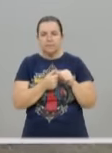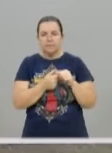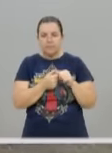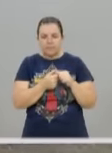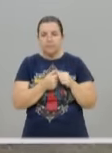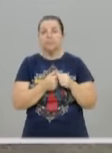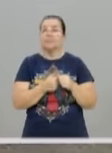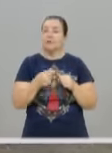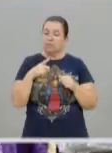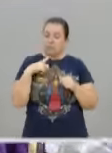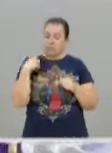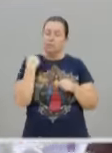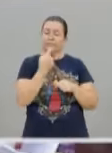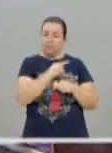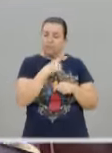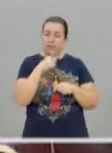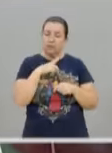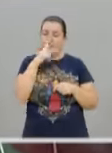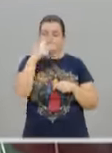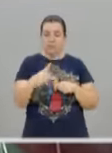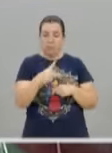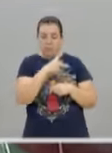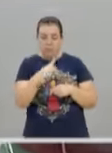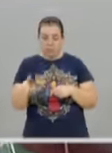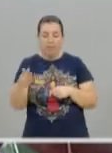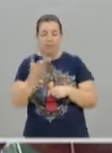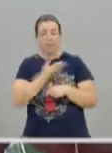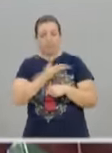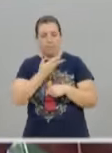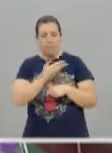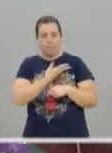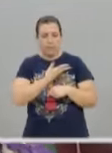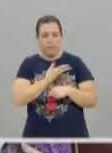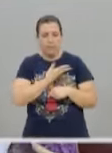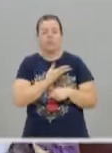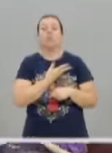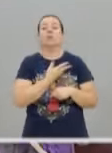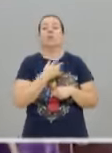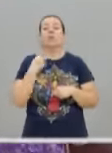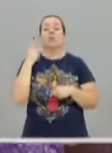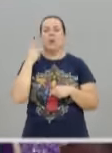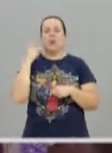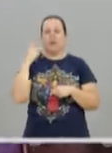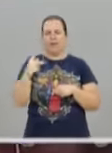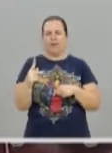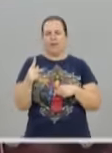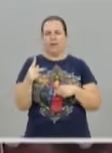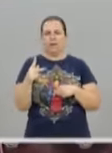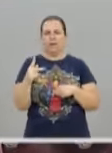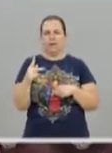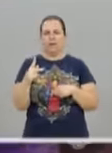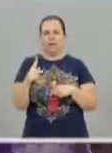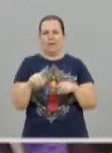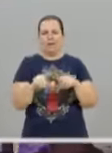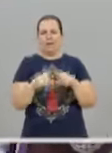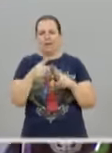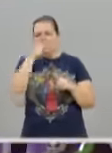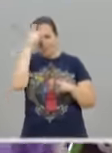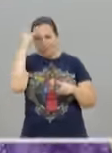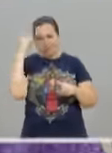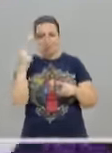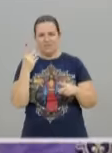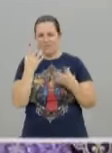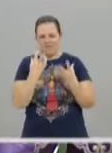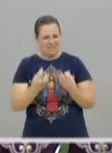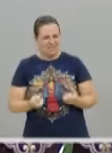Profético mas muito sensato a igreja tem que caminhar as pessoas se revoltam não concordam não